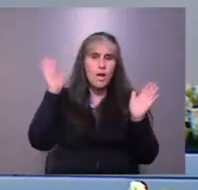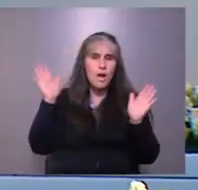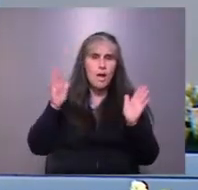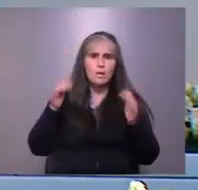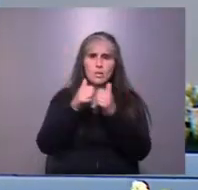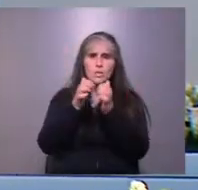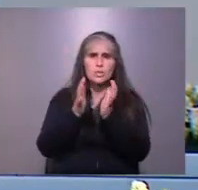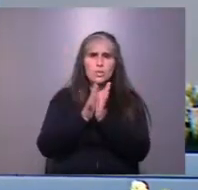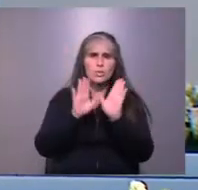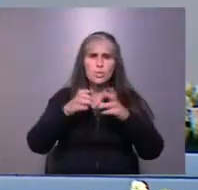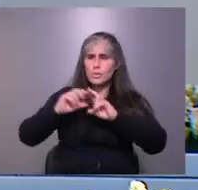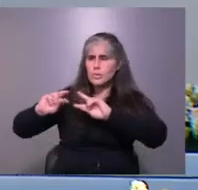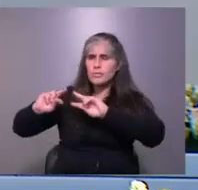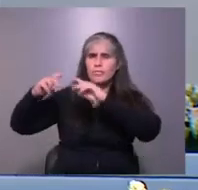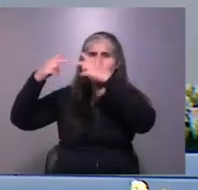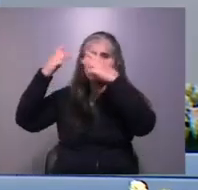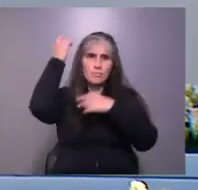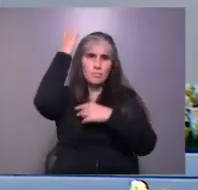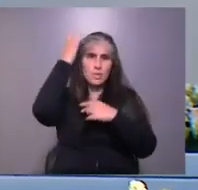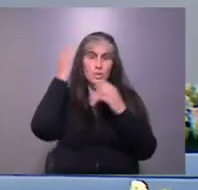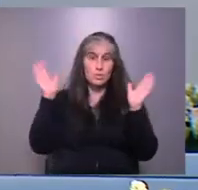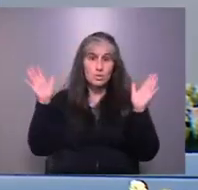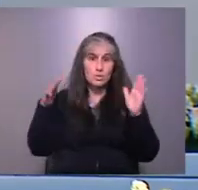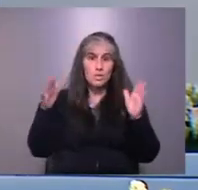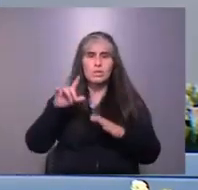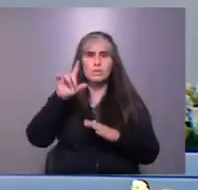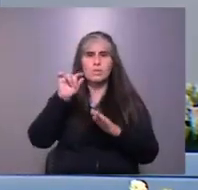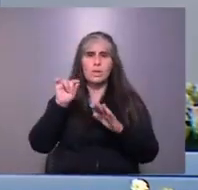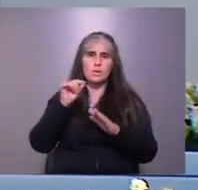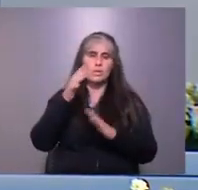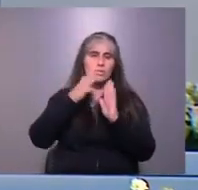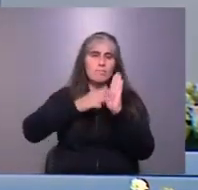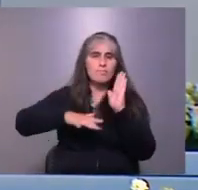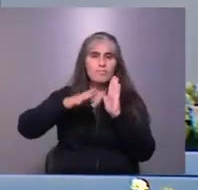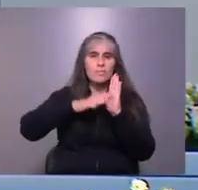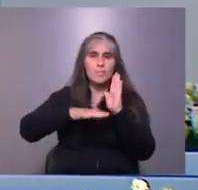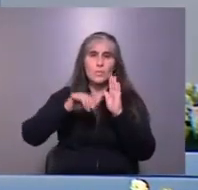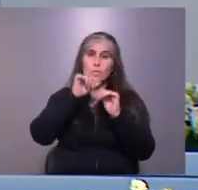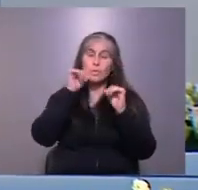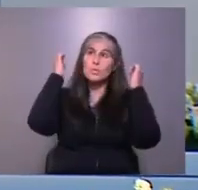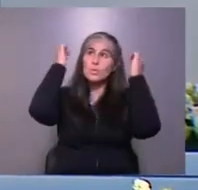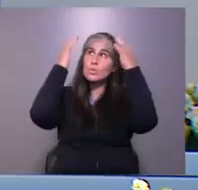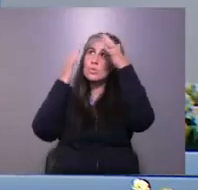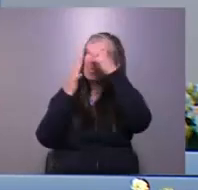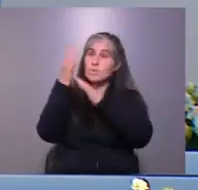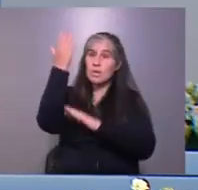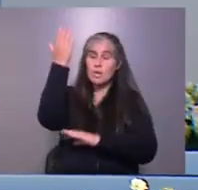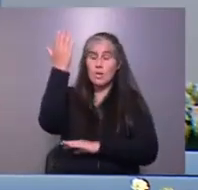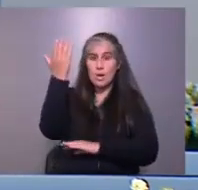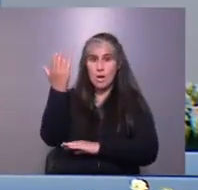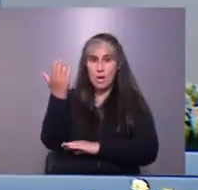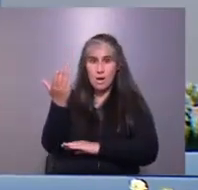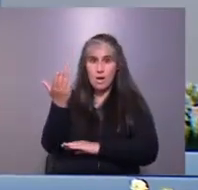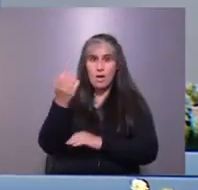e as dominações, e todos os coros celestes, proclamamos a